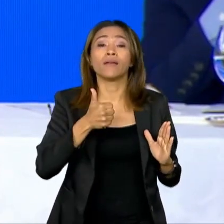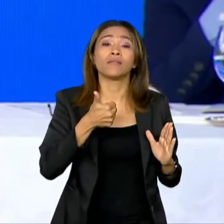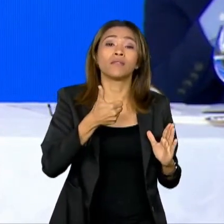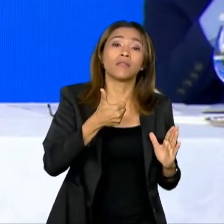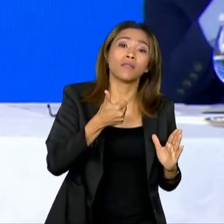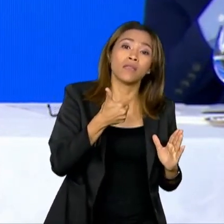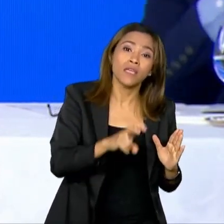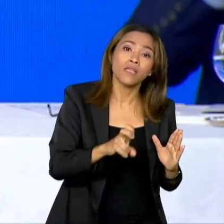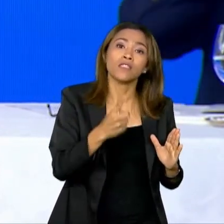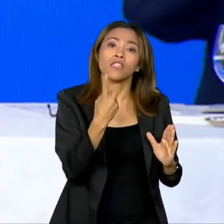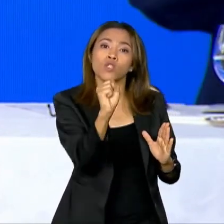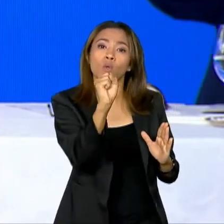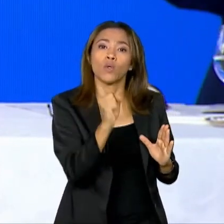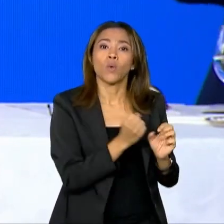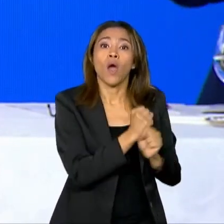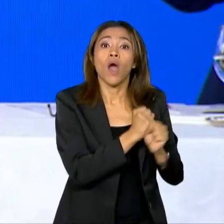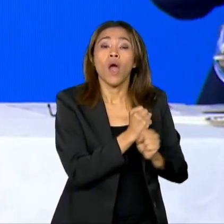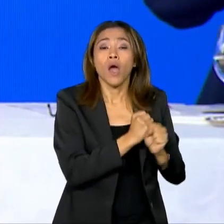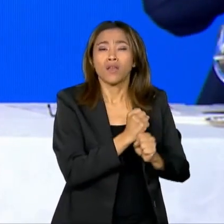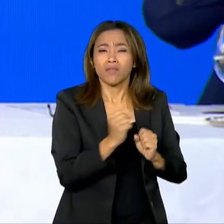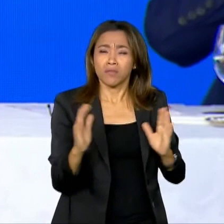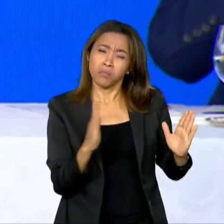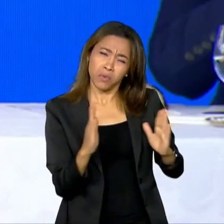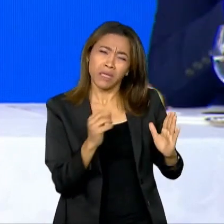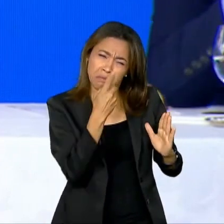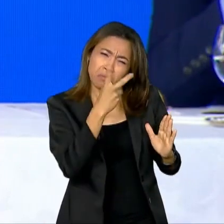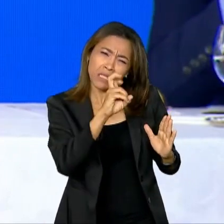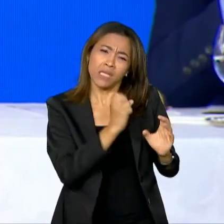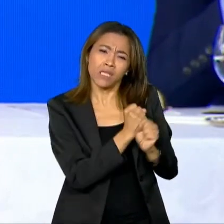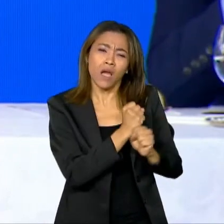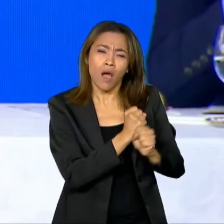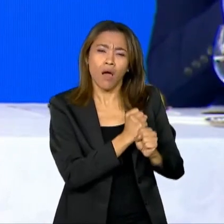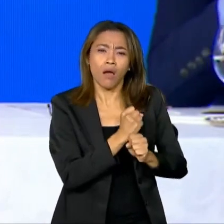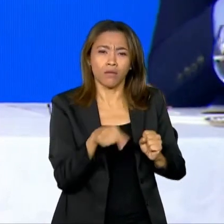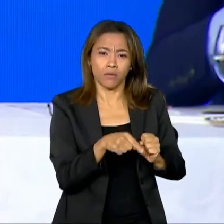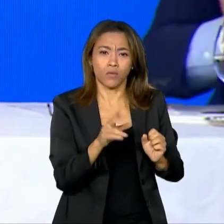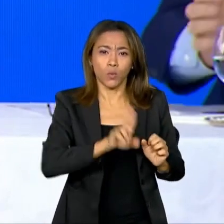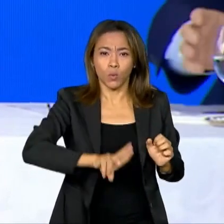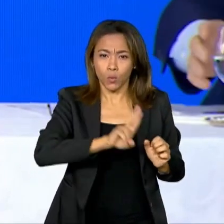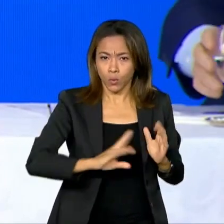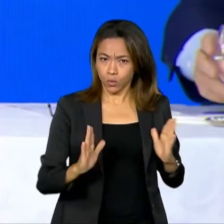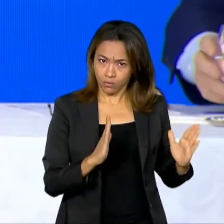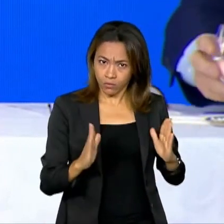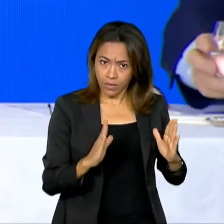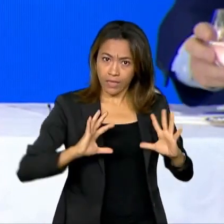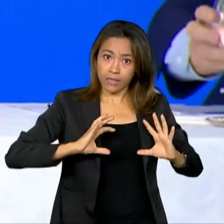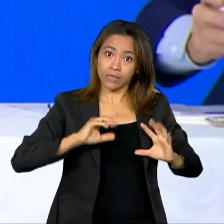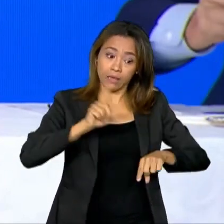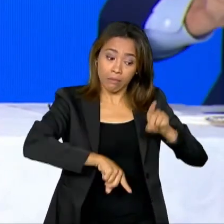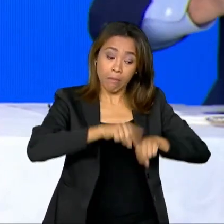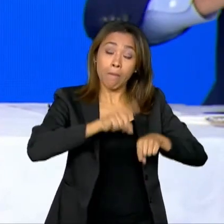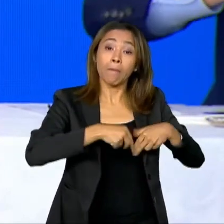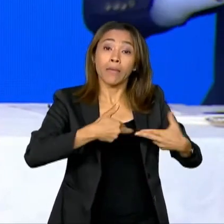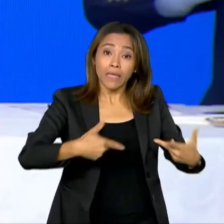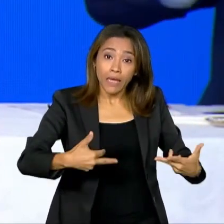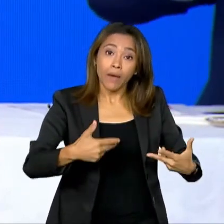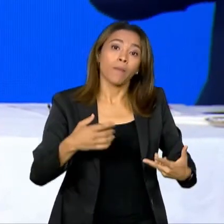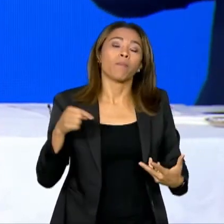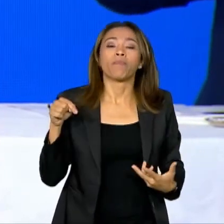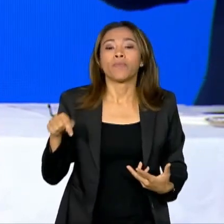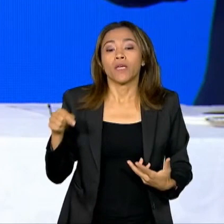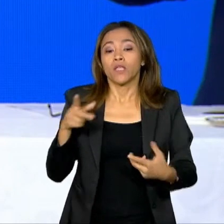18 anos, em média, 15 anos. O que nós estamos lançando, presidente, é uma depreciação